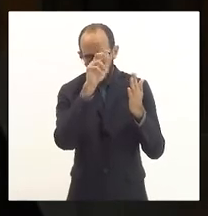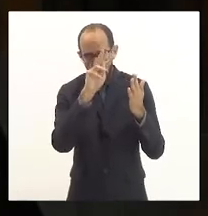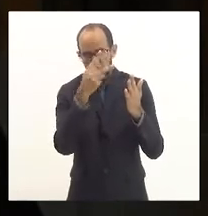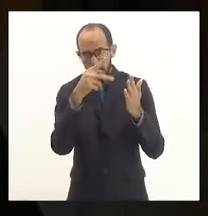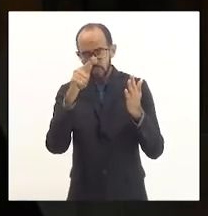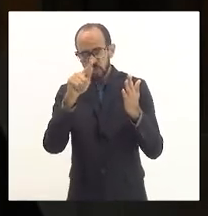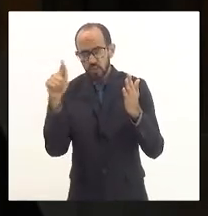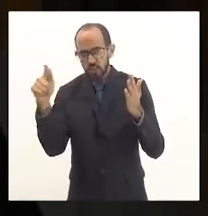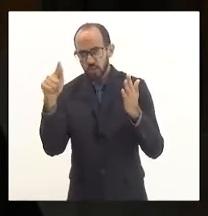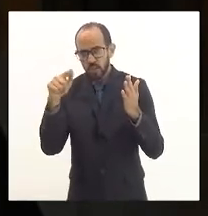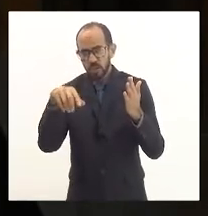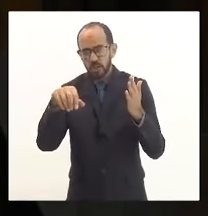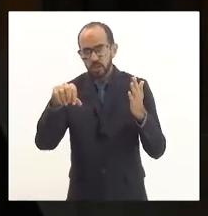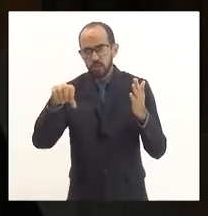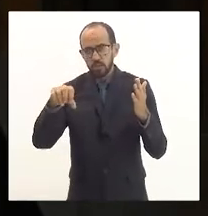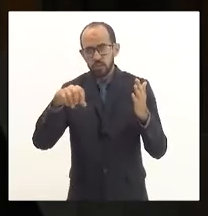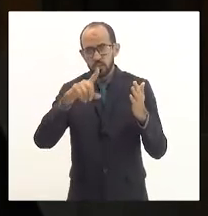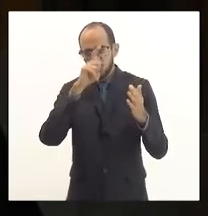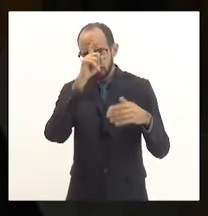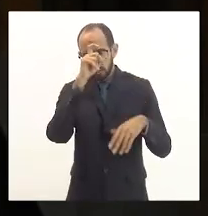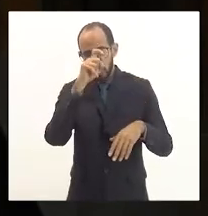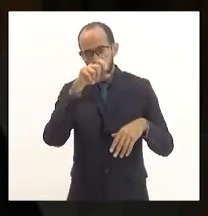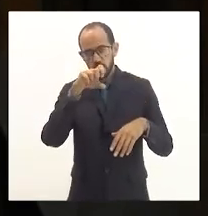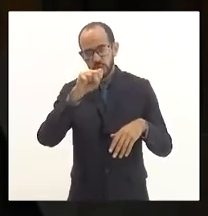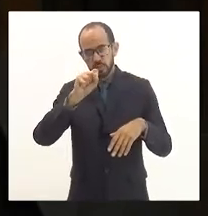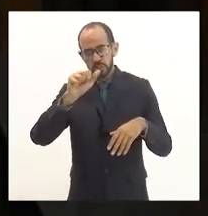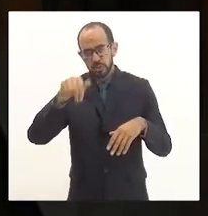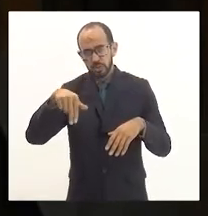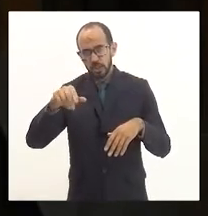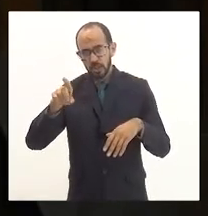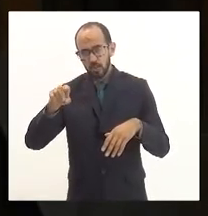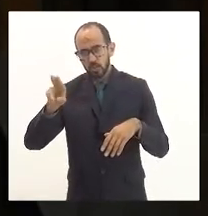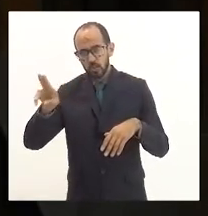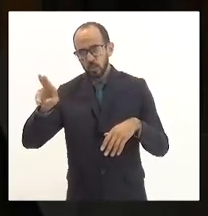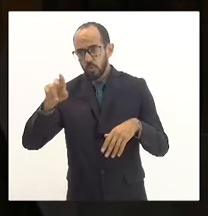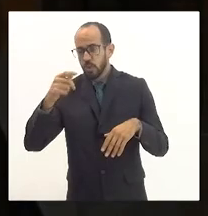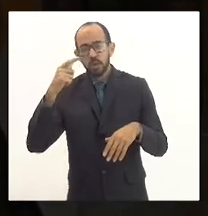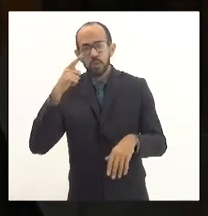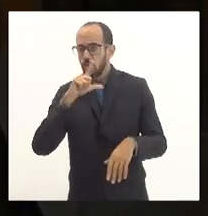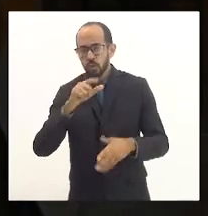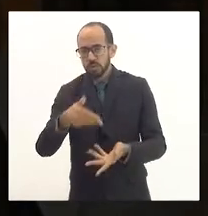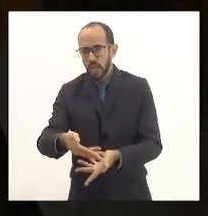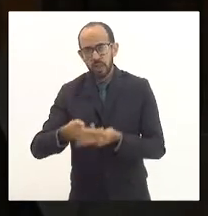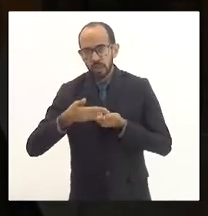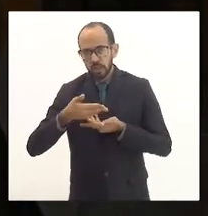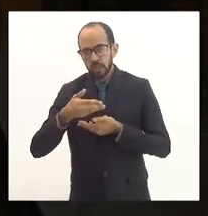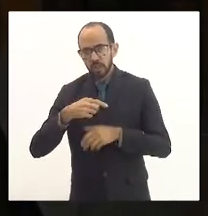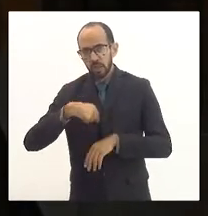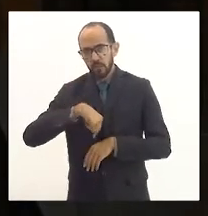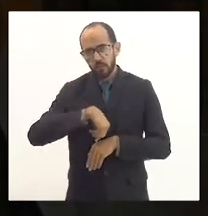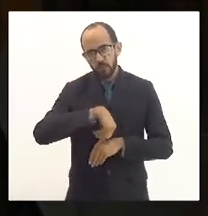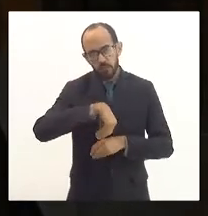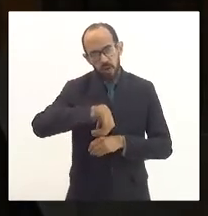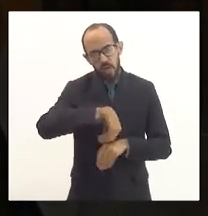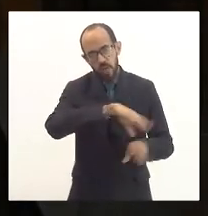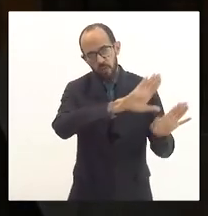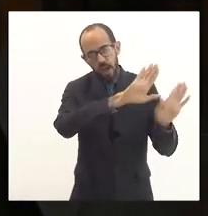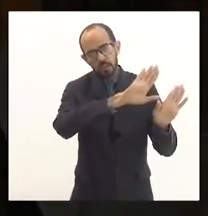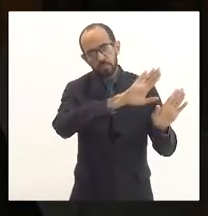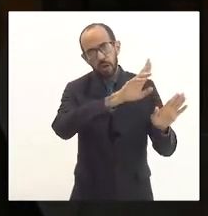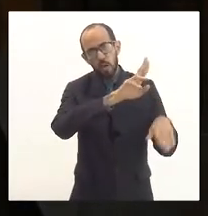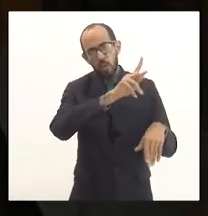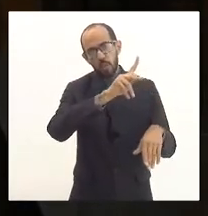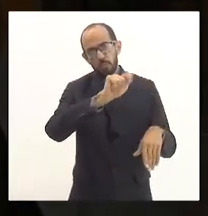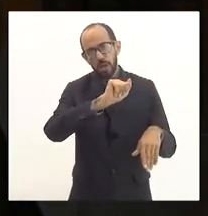sando das outras unidades do município e não tem atendimento e são encaminhadas para a UPA ou seja